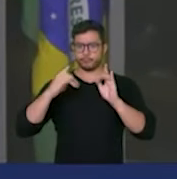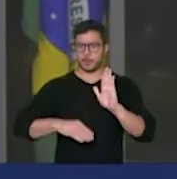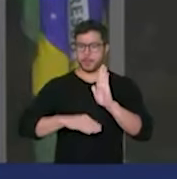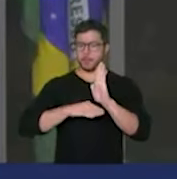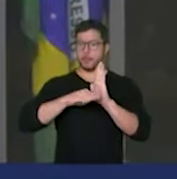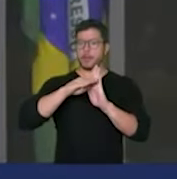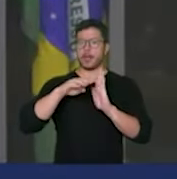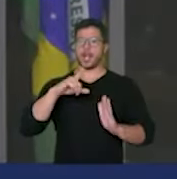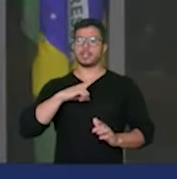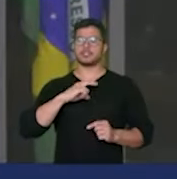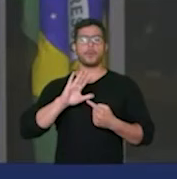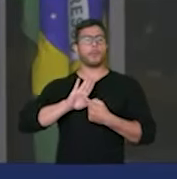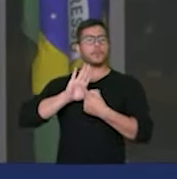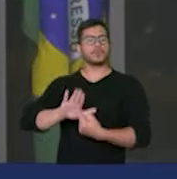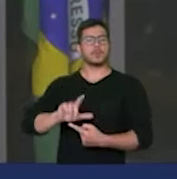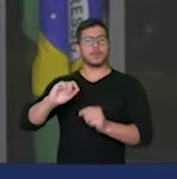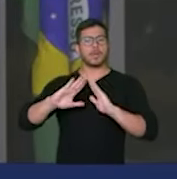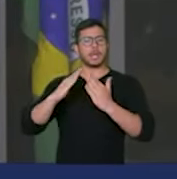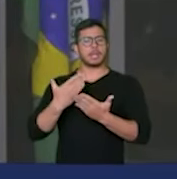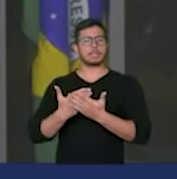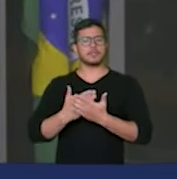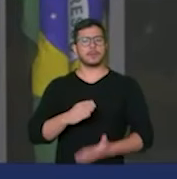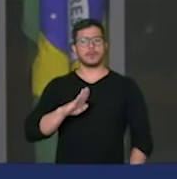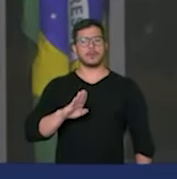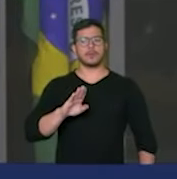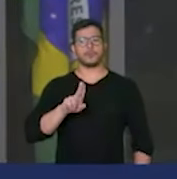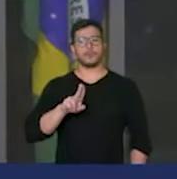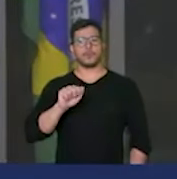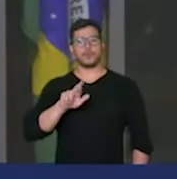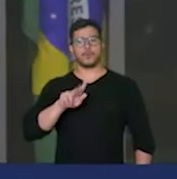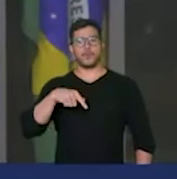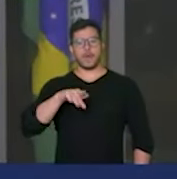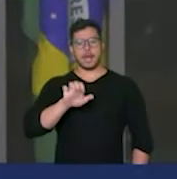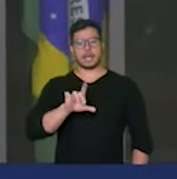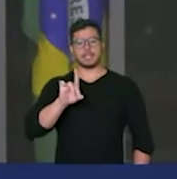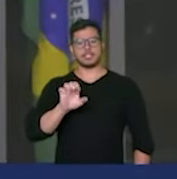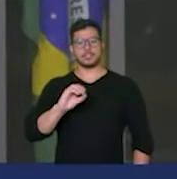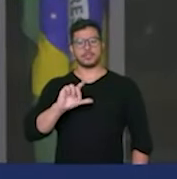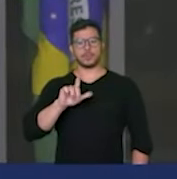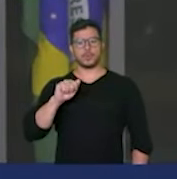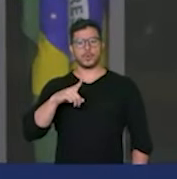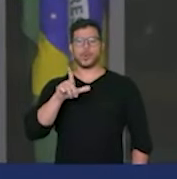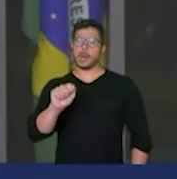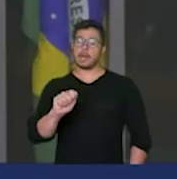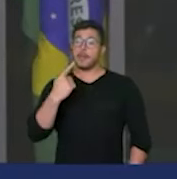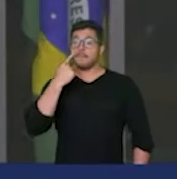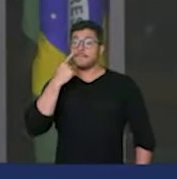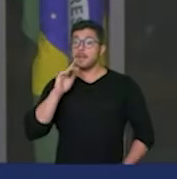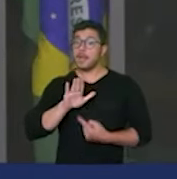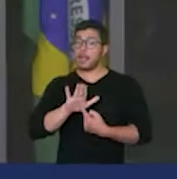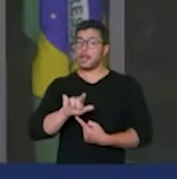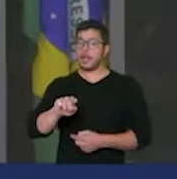a escola Buarque de Holanda, que fica ali no Riviera, que é um condomínio na Barra. Aí eu falei: não, eu sou contra. Enquanto